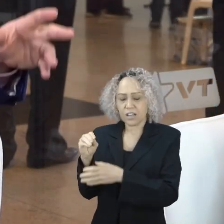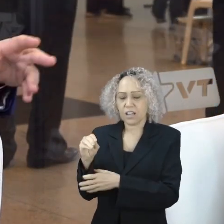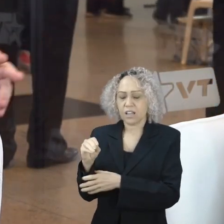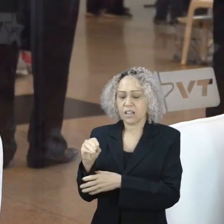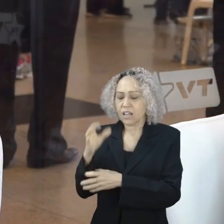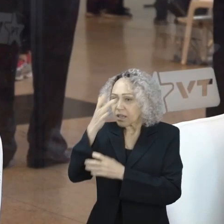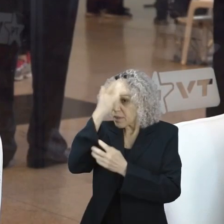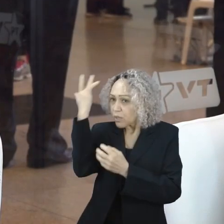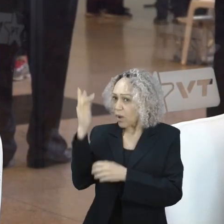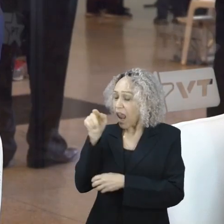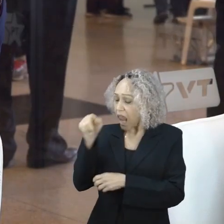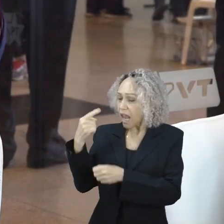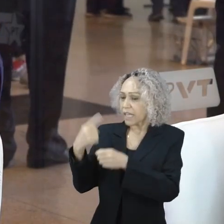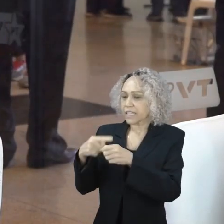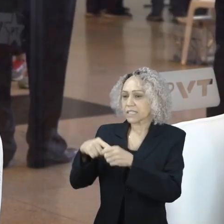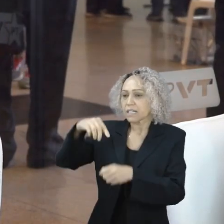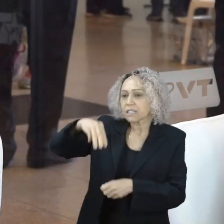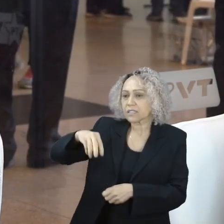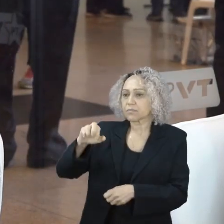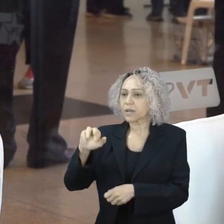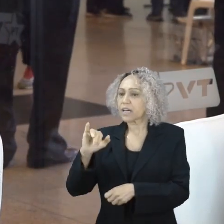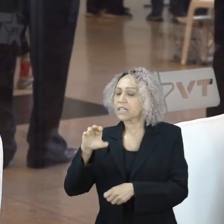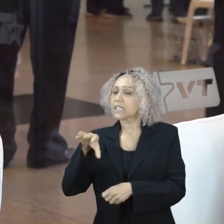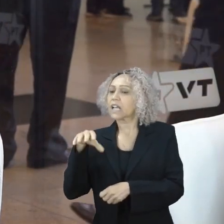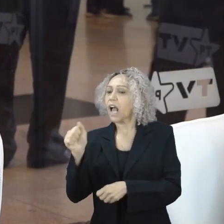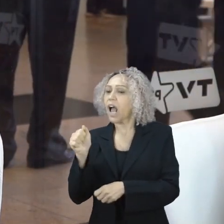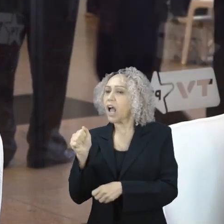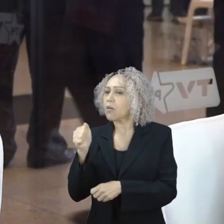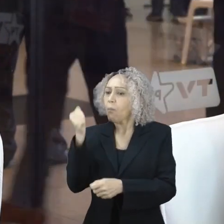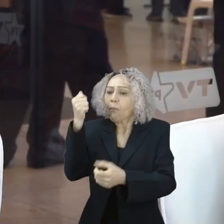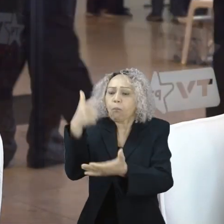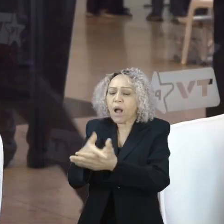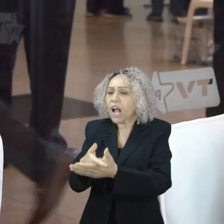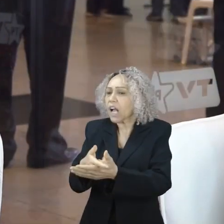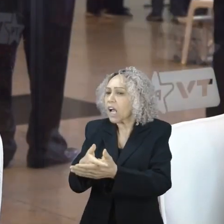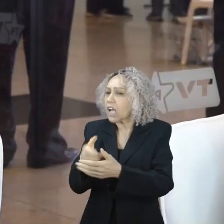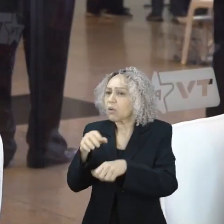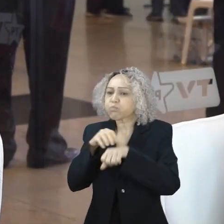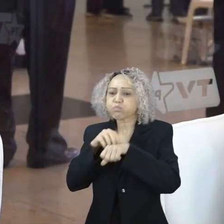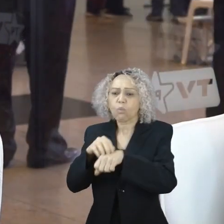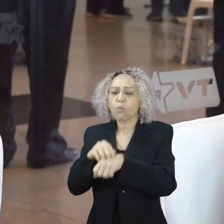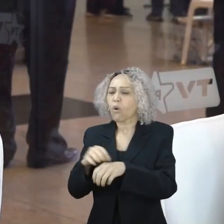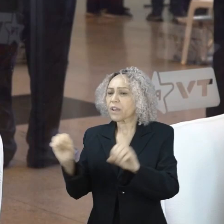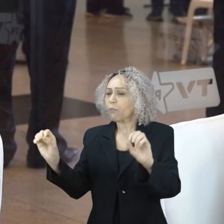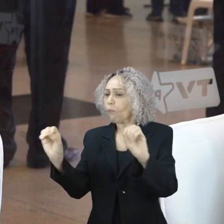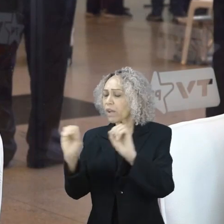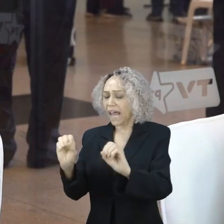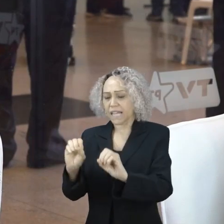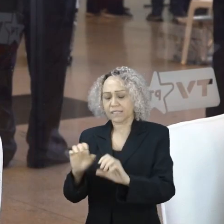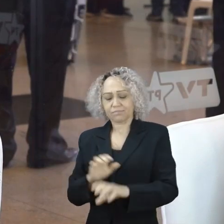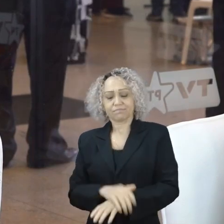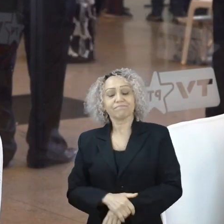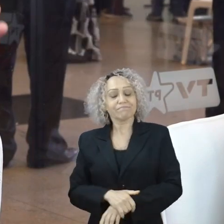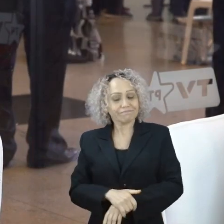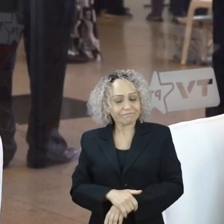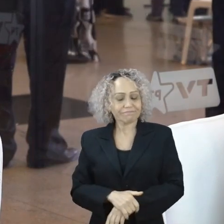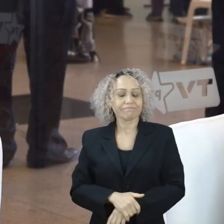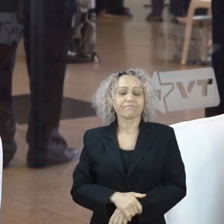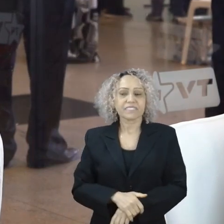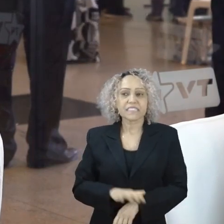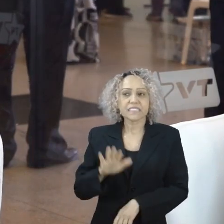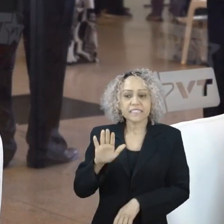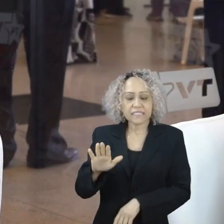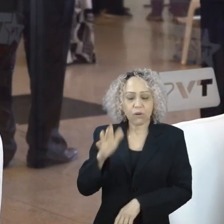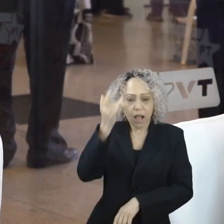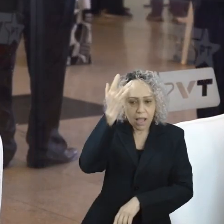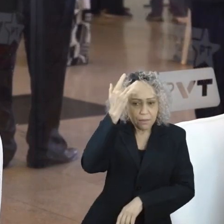feito esse debate no Brasil inteiro, tem uma frente parlamentar da tarifa zero de deputados e amanhã vai ser a oportunidade do